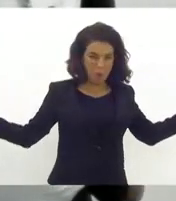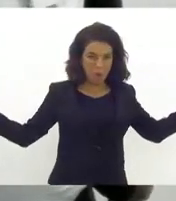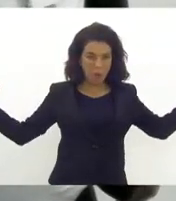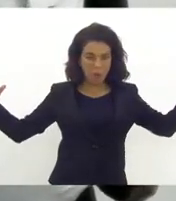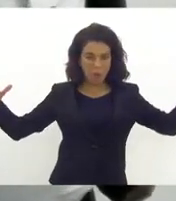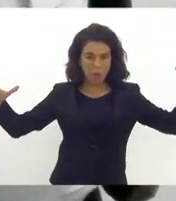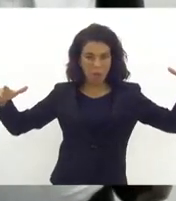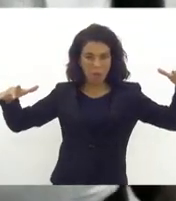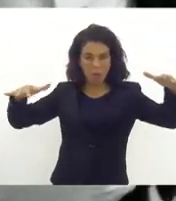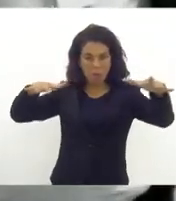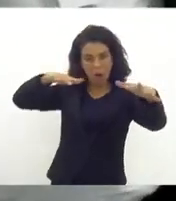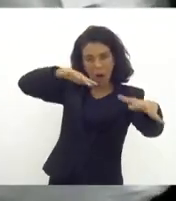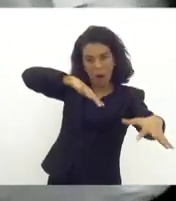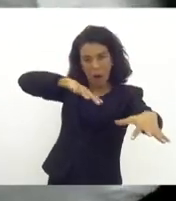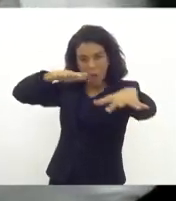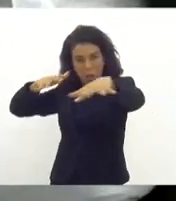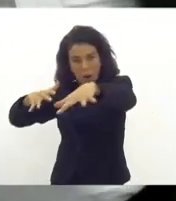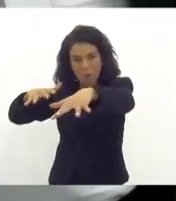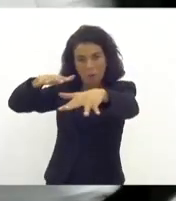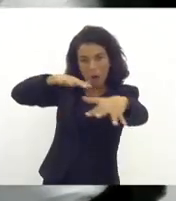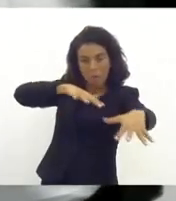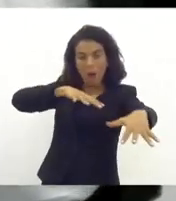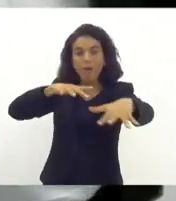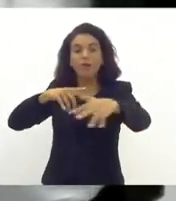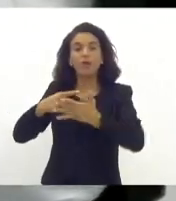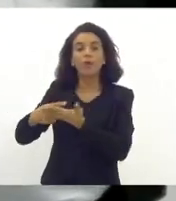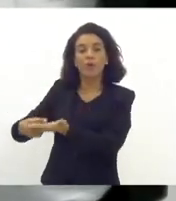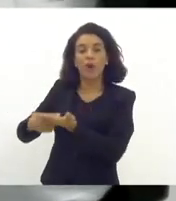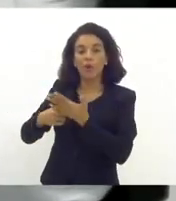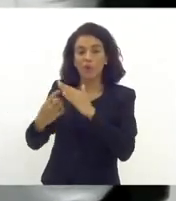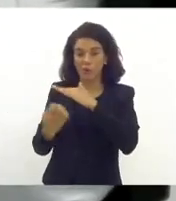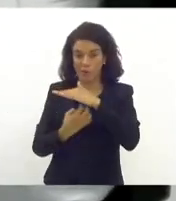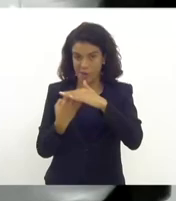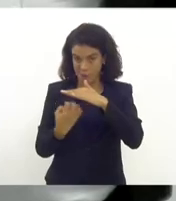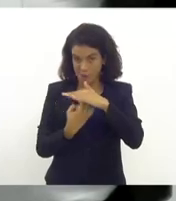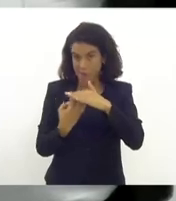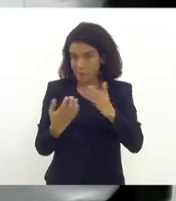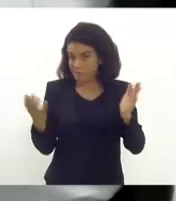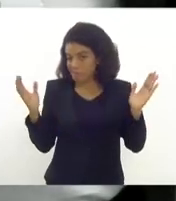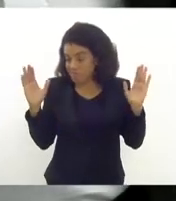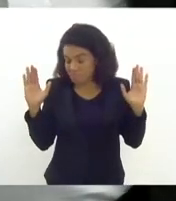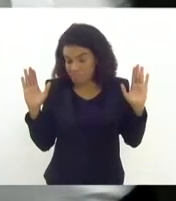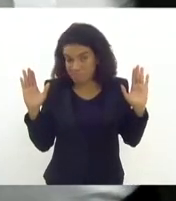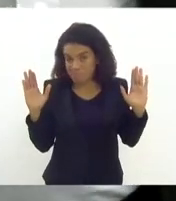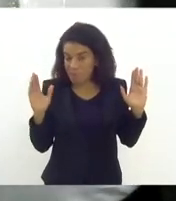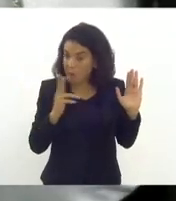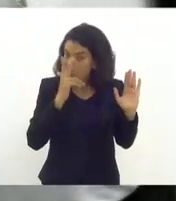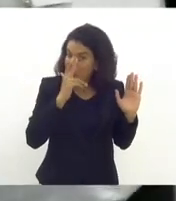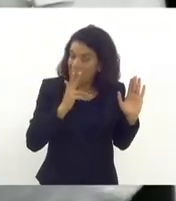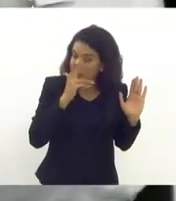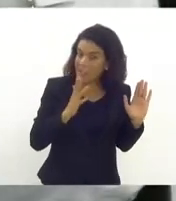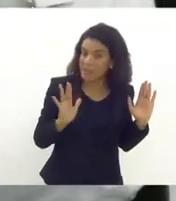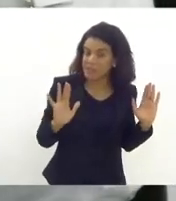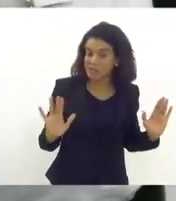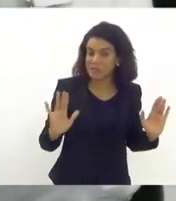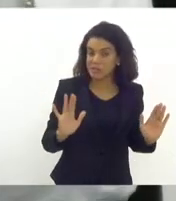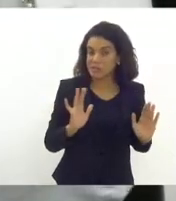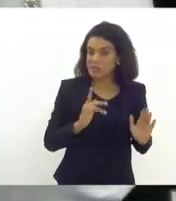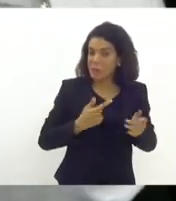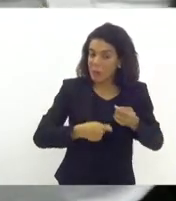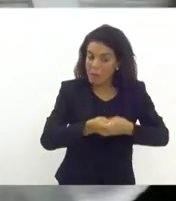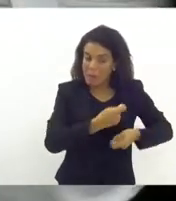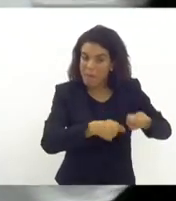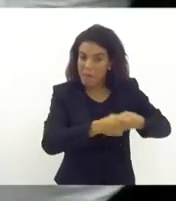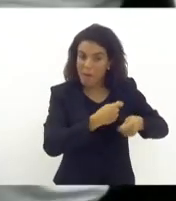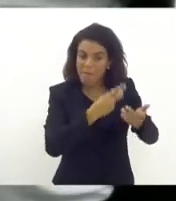pessoas e tem um acordo com essa empresa muito questionado que sempre eles